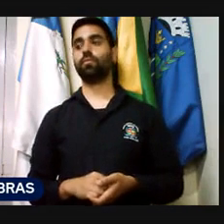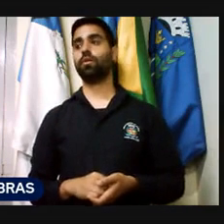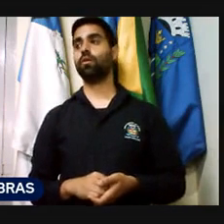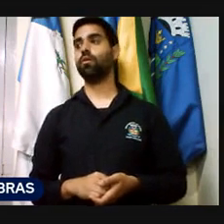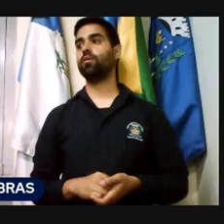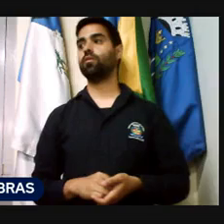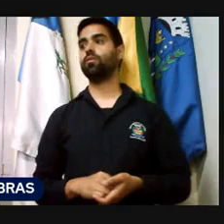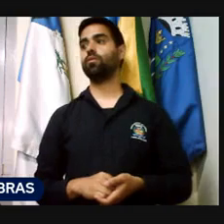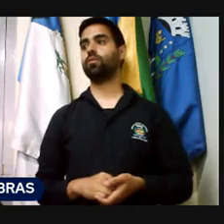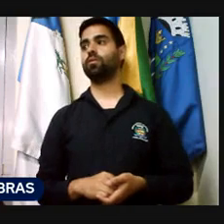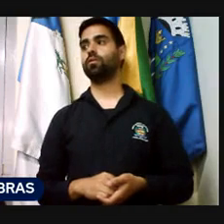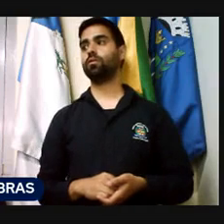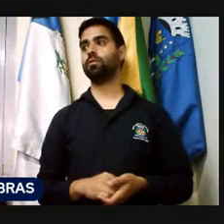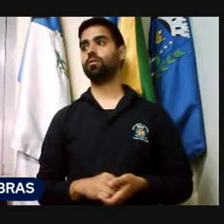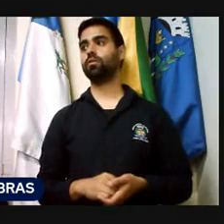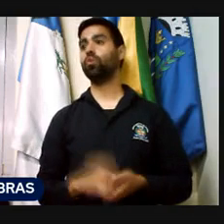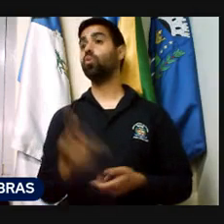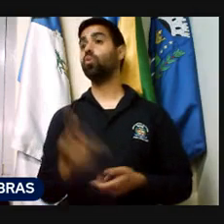parte dos